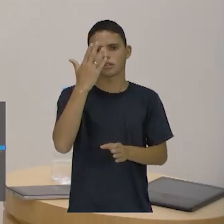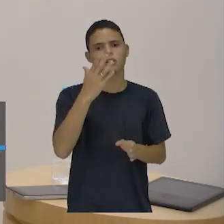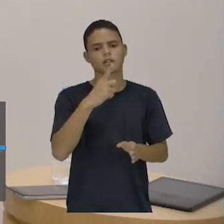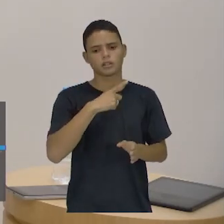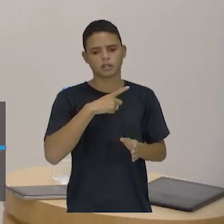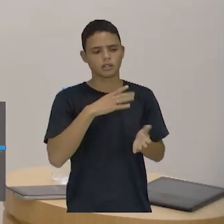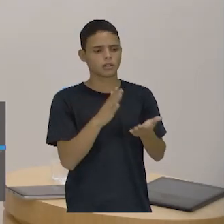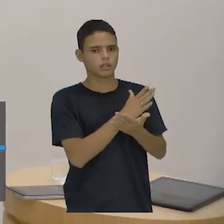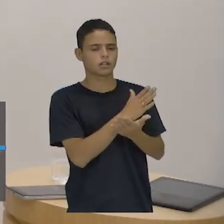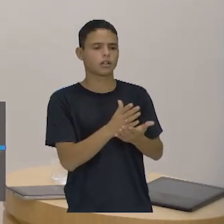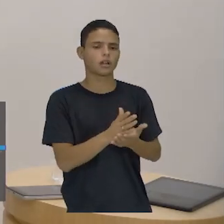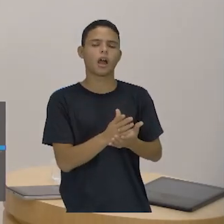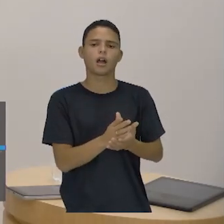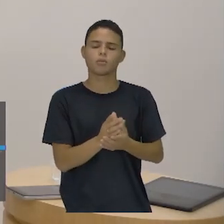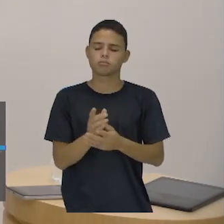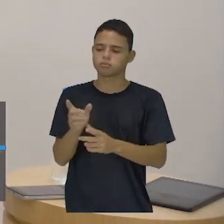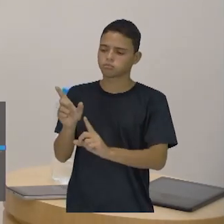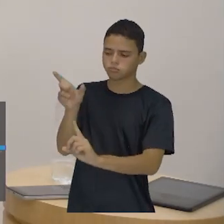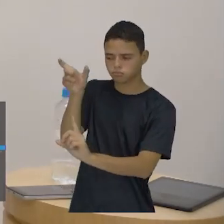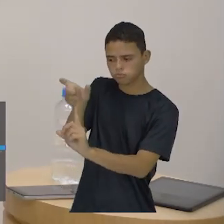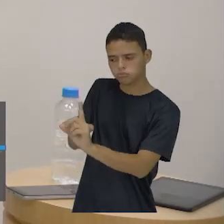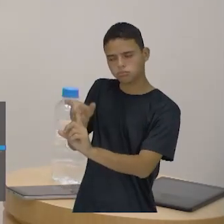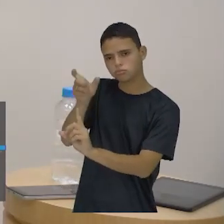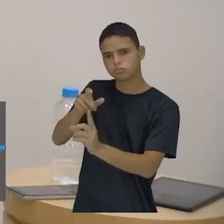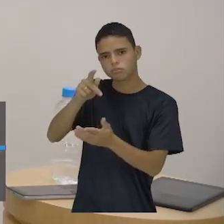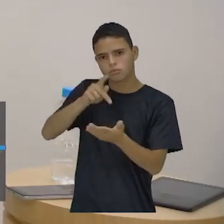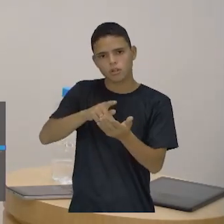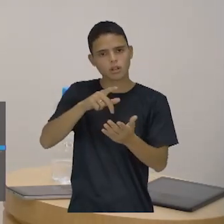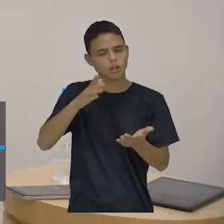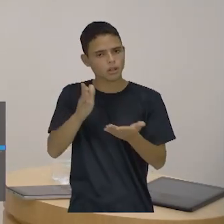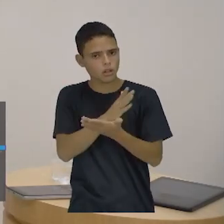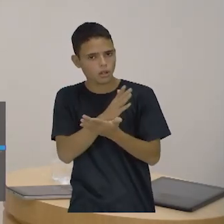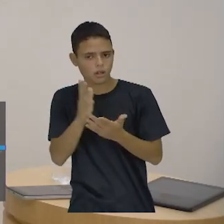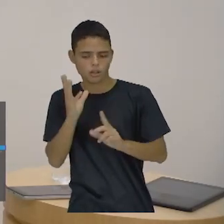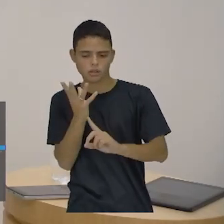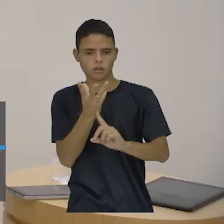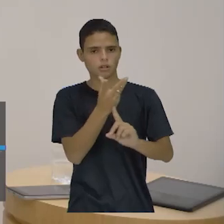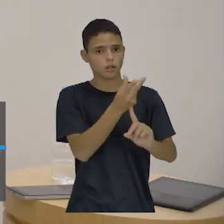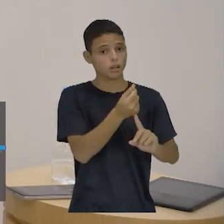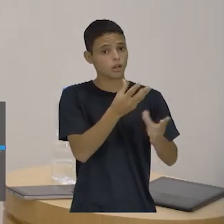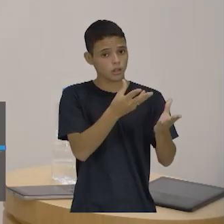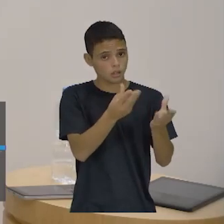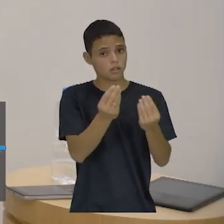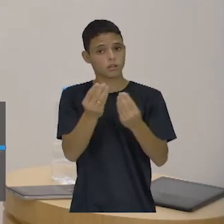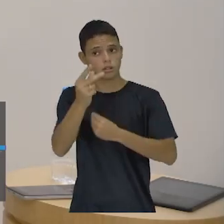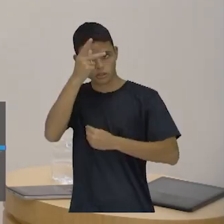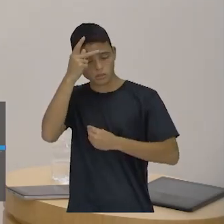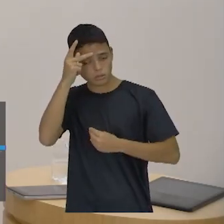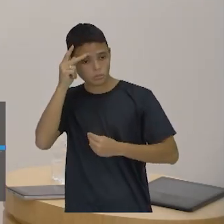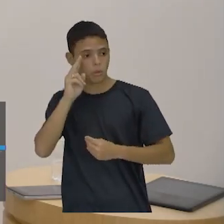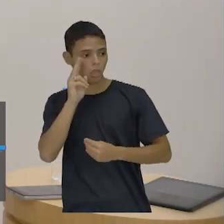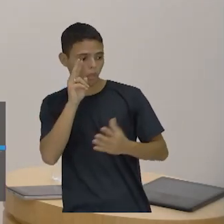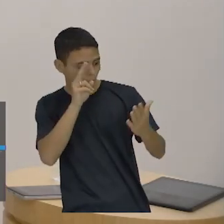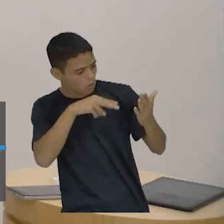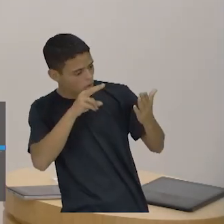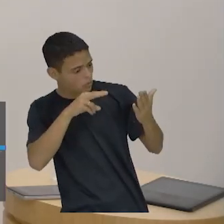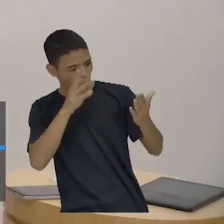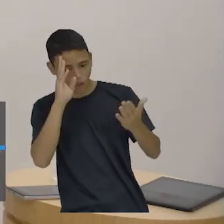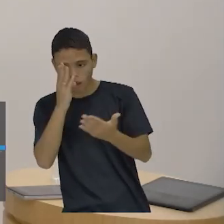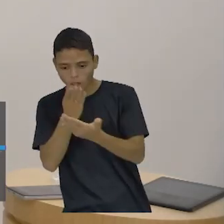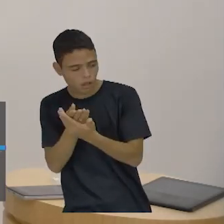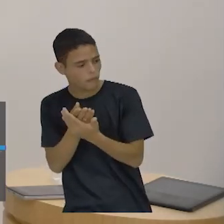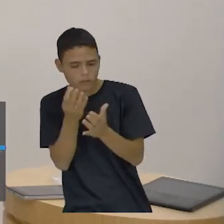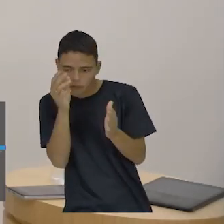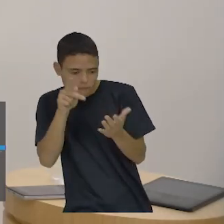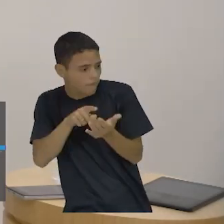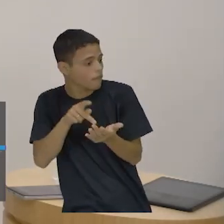alguns personagens reais, né, obras de arte reais, e muitas pessoas começaram a acreditar que o que estava sendo narrado como